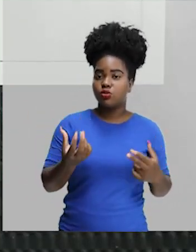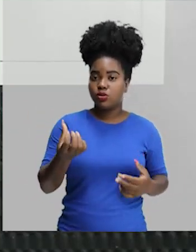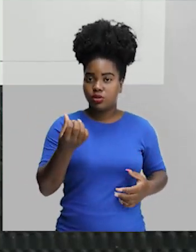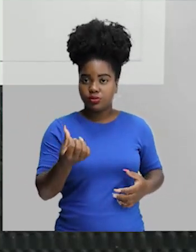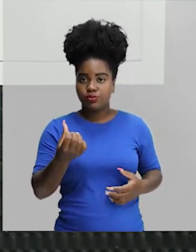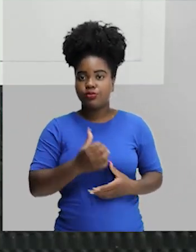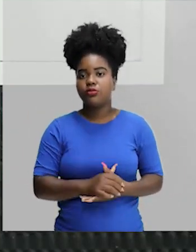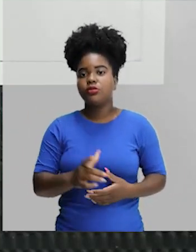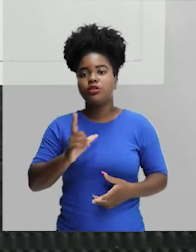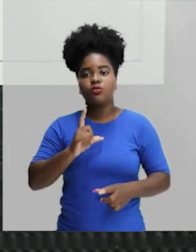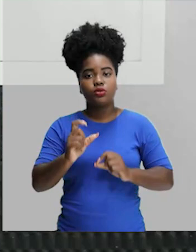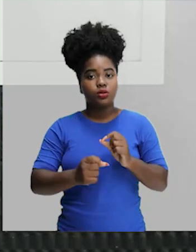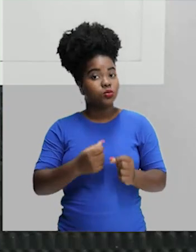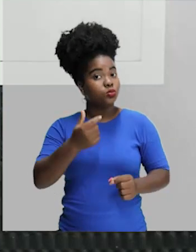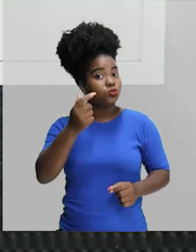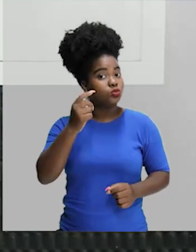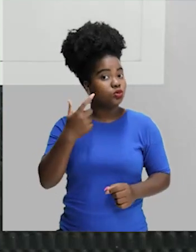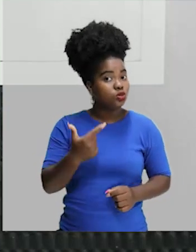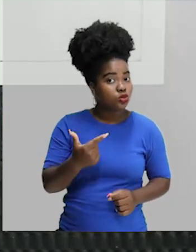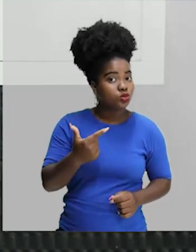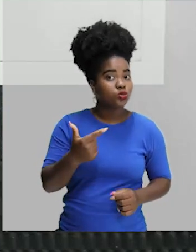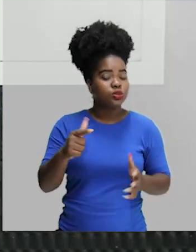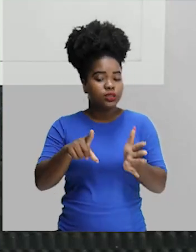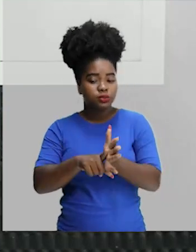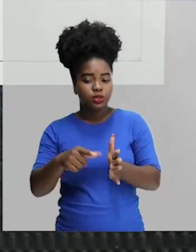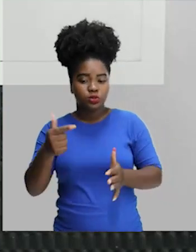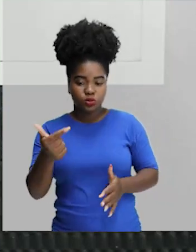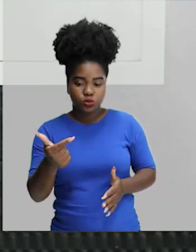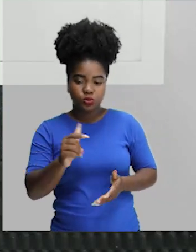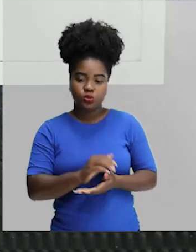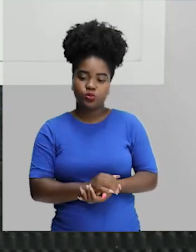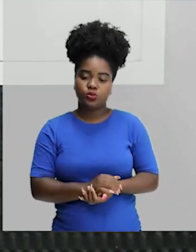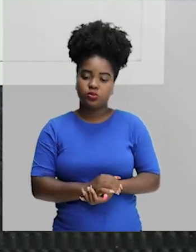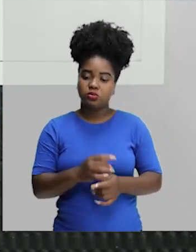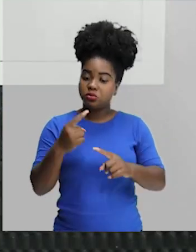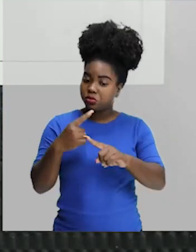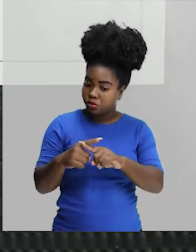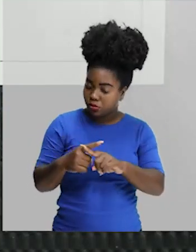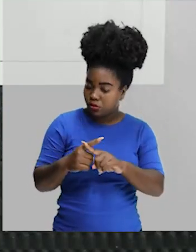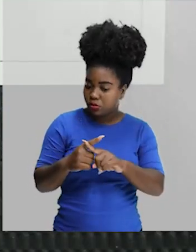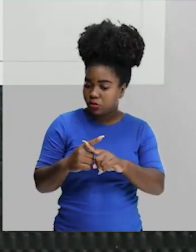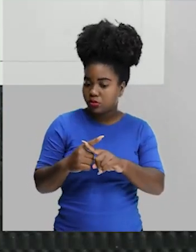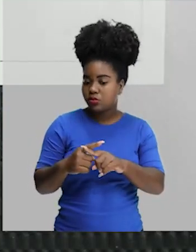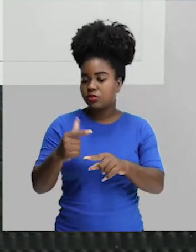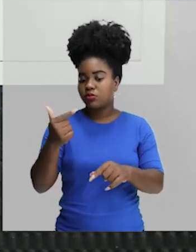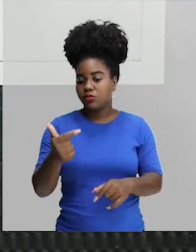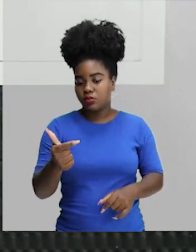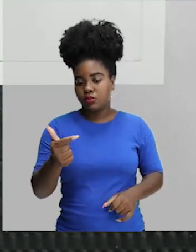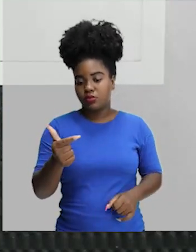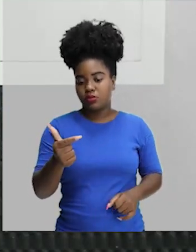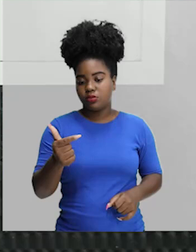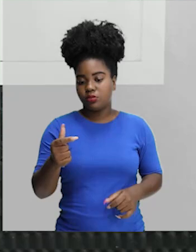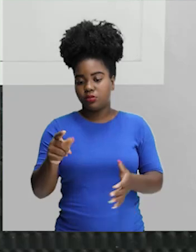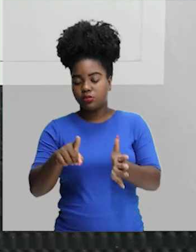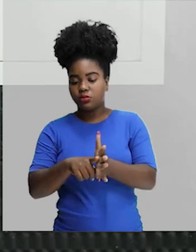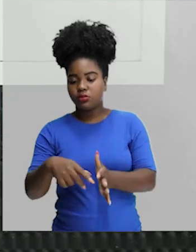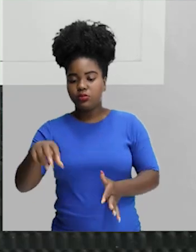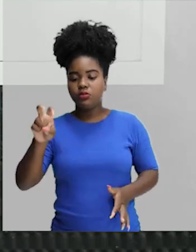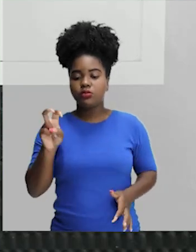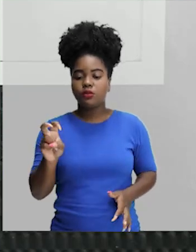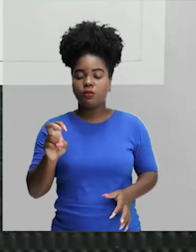quê? 2 menos 2, multiplicado por 2 menos